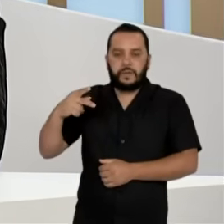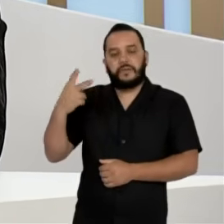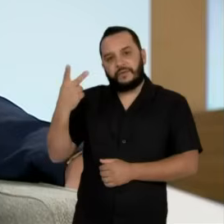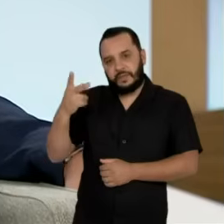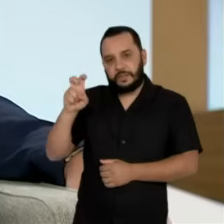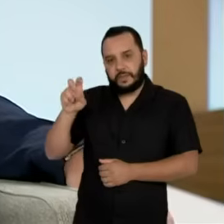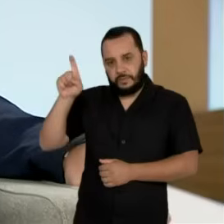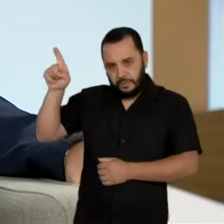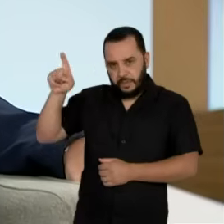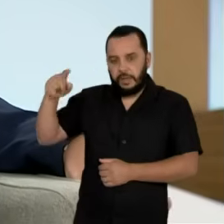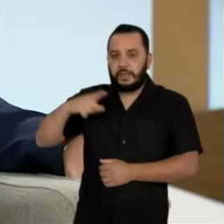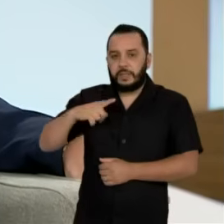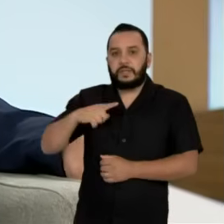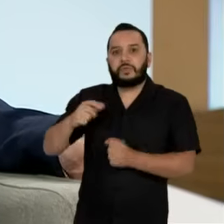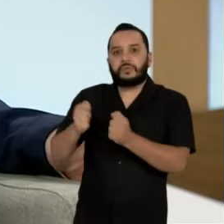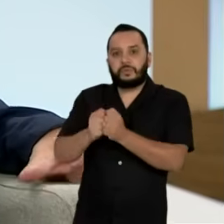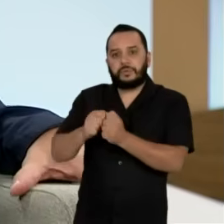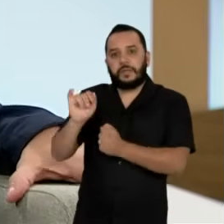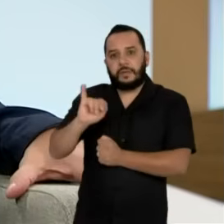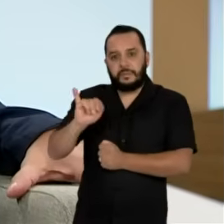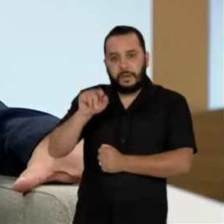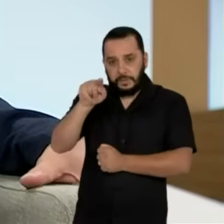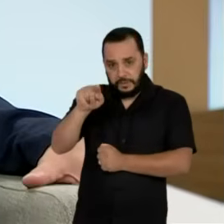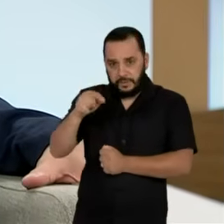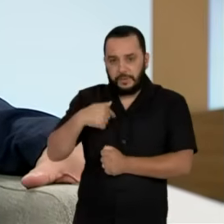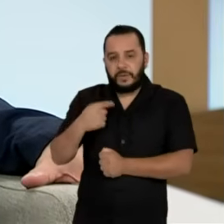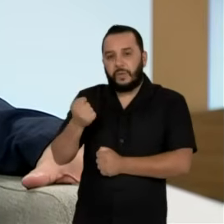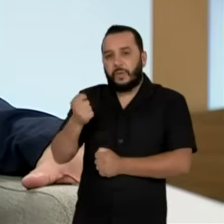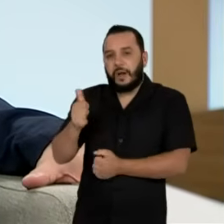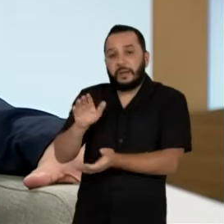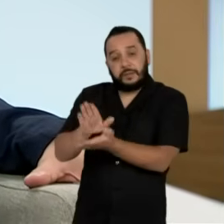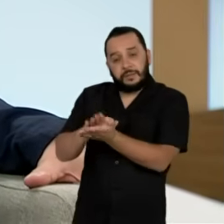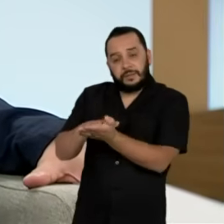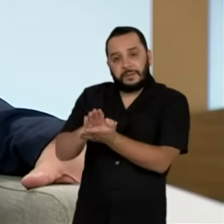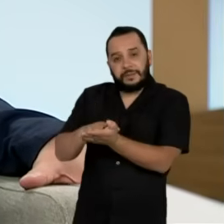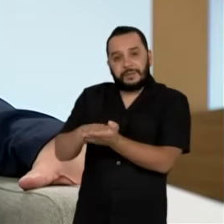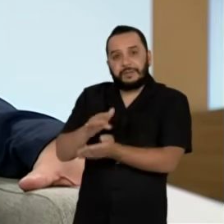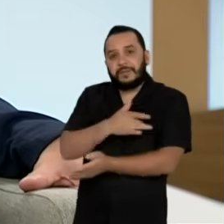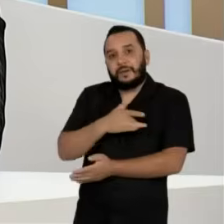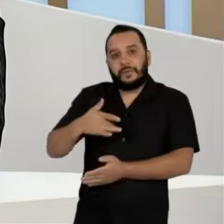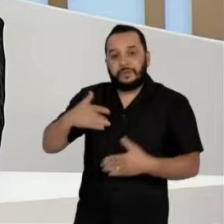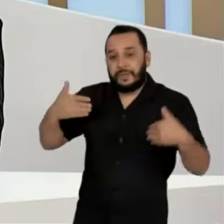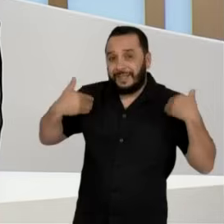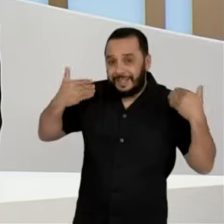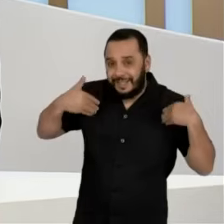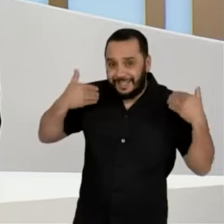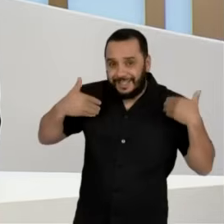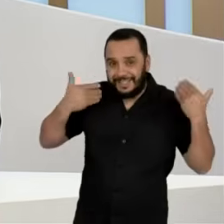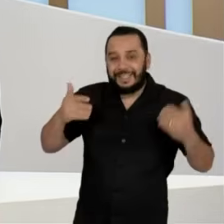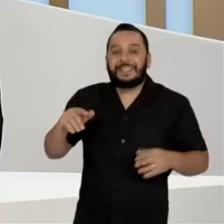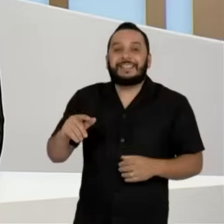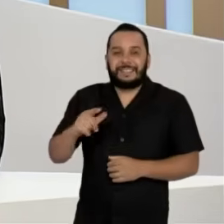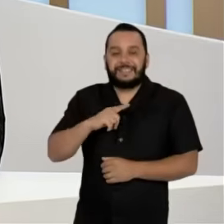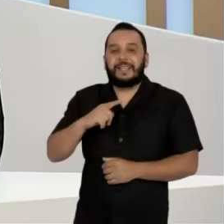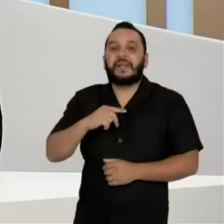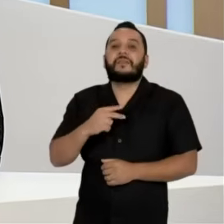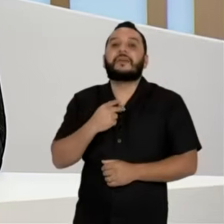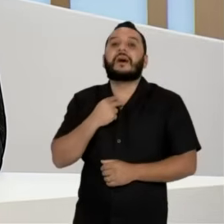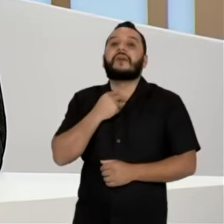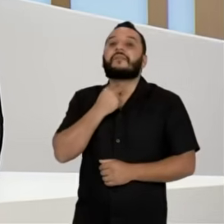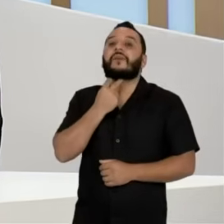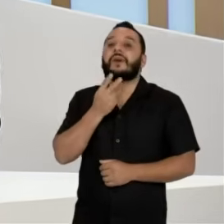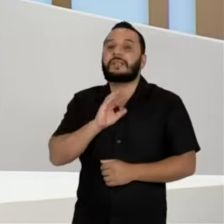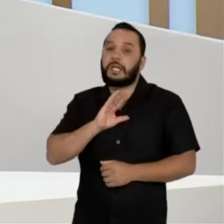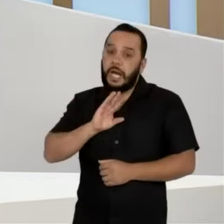e ele quase fez um elogio para o Saúde e Alegria, e eu vi o vídeo, houve um tremor na voz dele quando